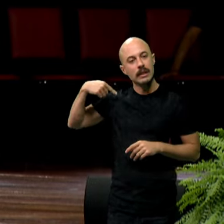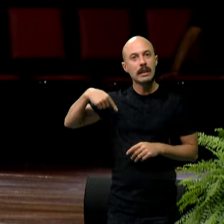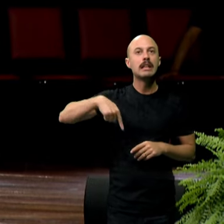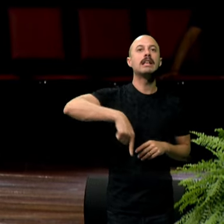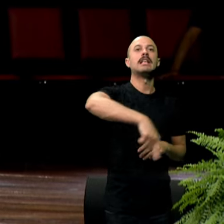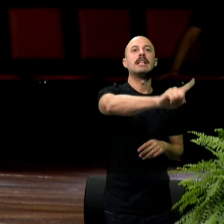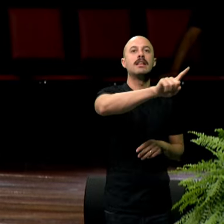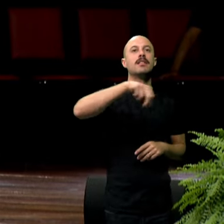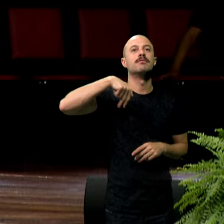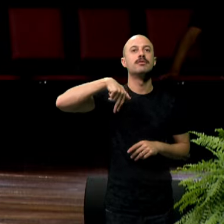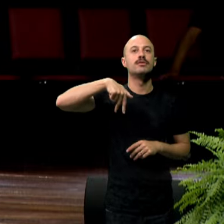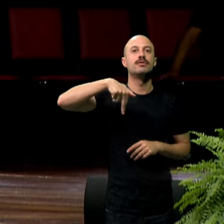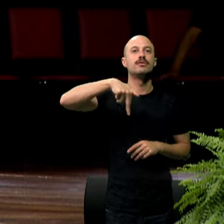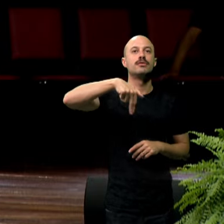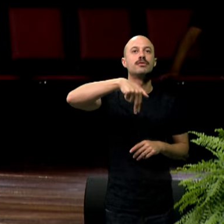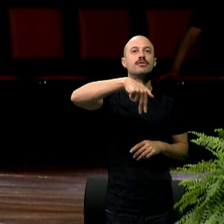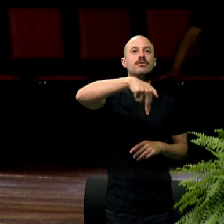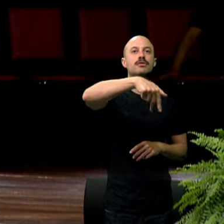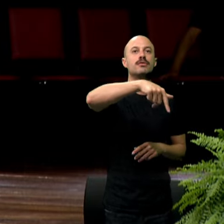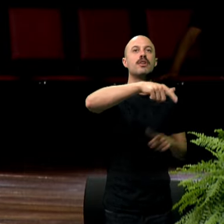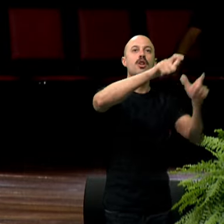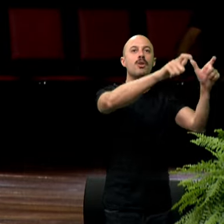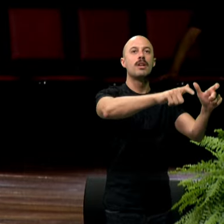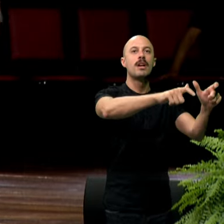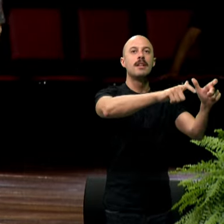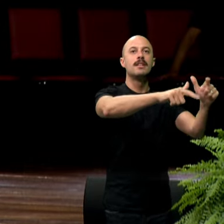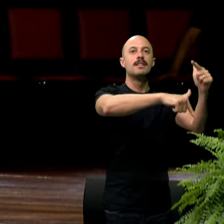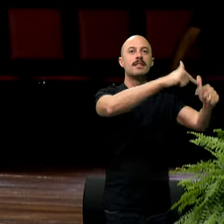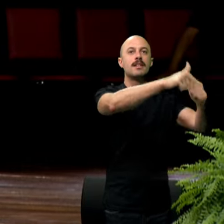Montevideo. 4 horas para ir a trabalhar.